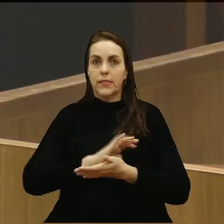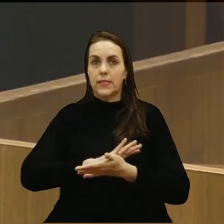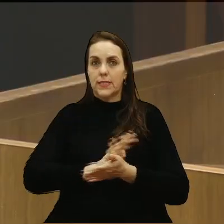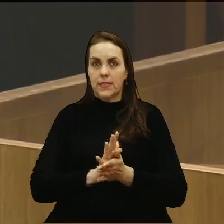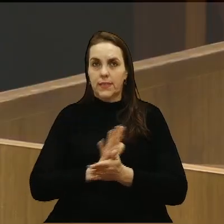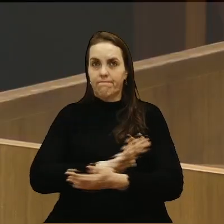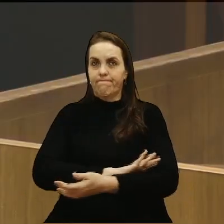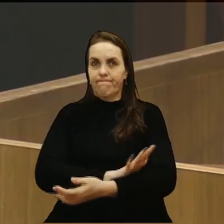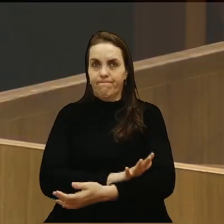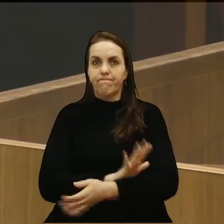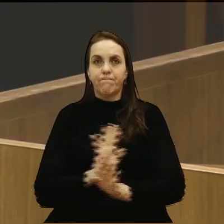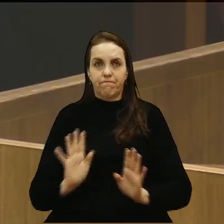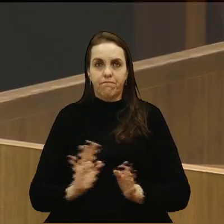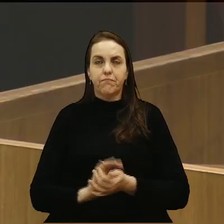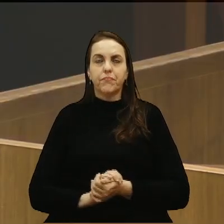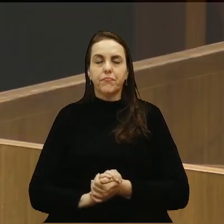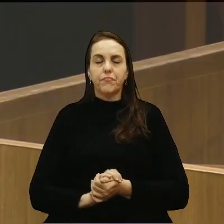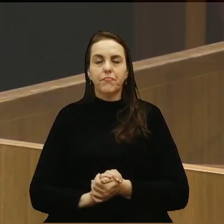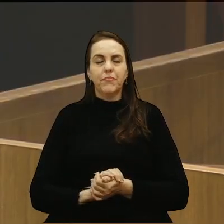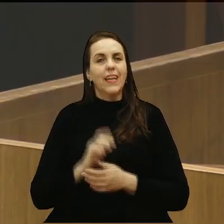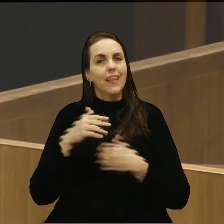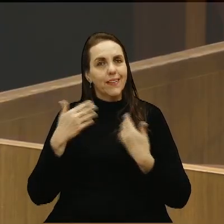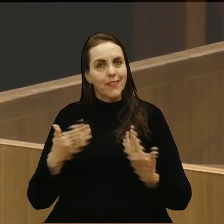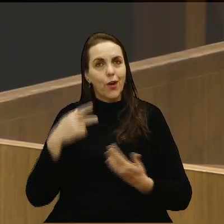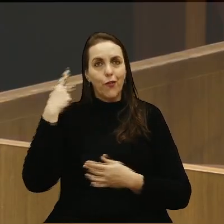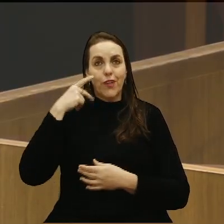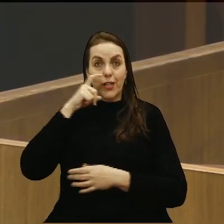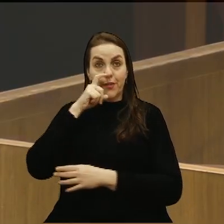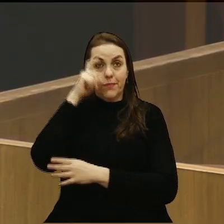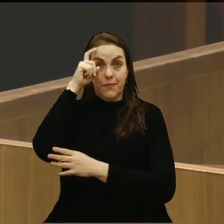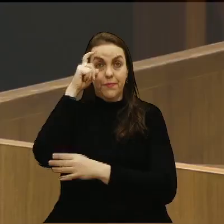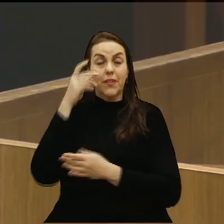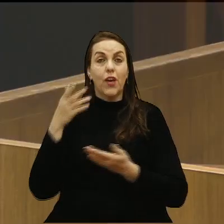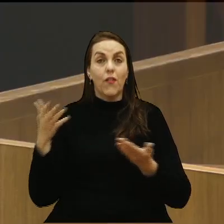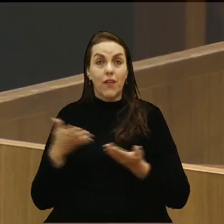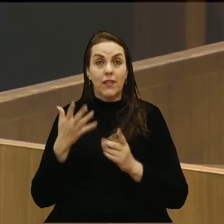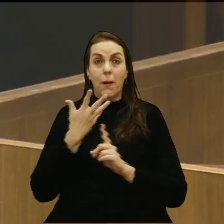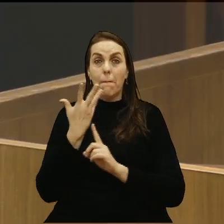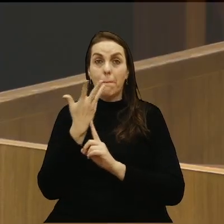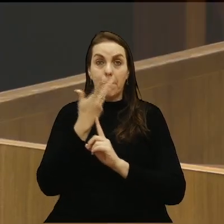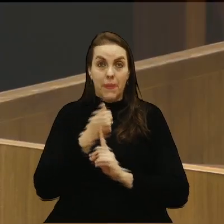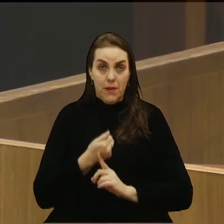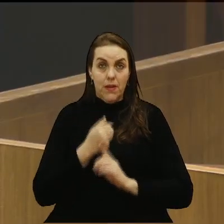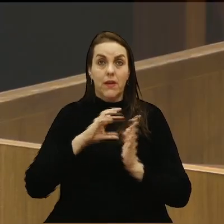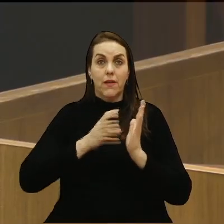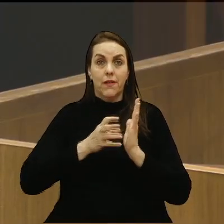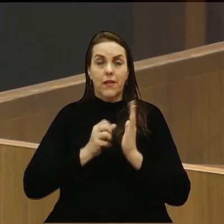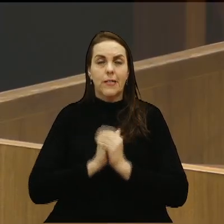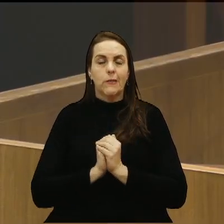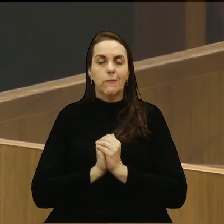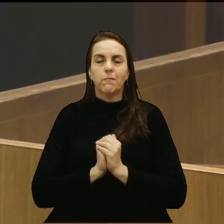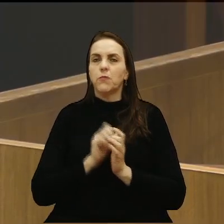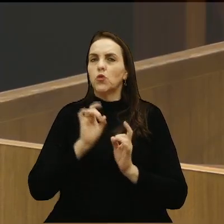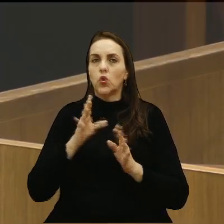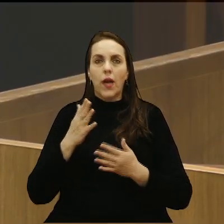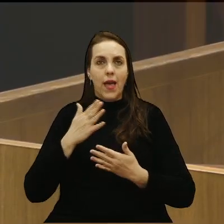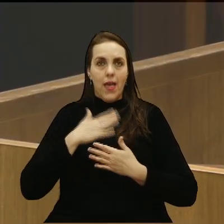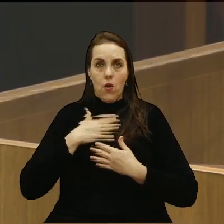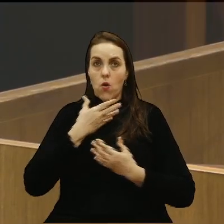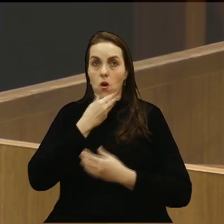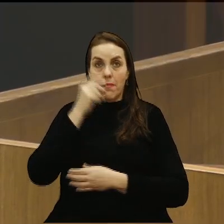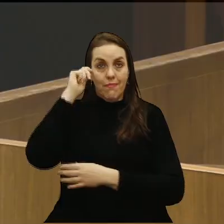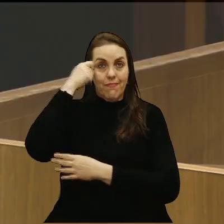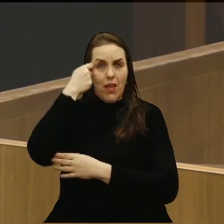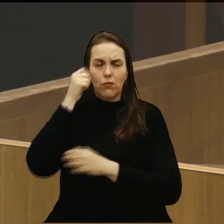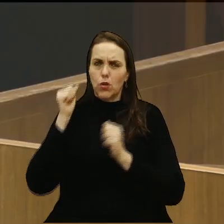Então, vereador Bizzi, vim aqui para lhe dizer que nós, enquanto Partido Republicanos, não só por ser um homem negro, estamos